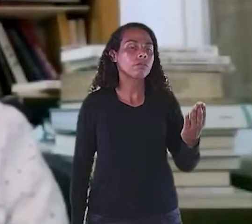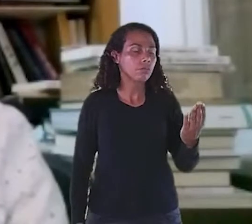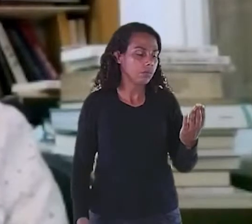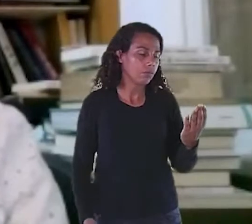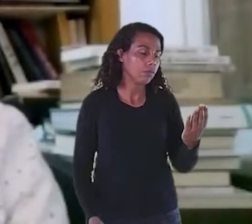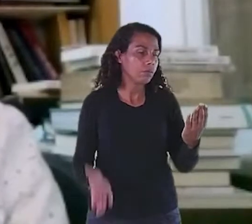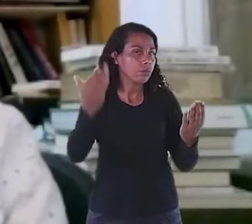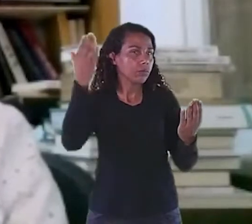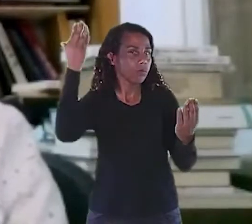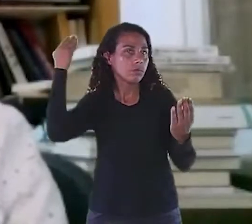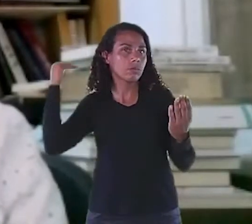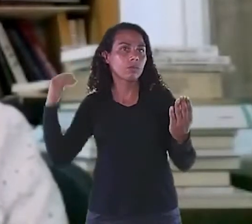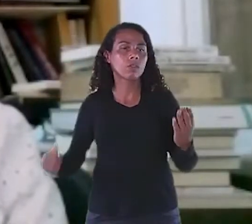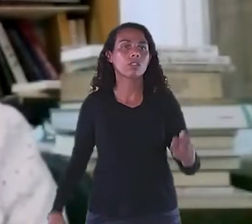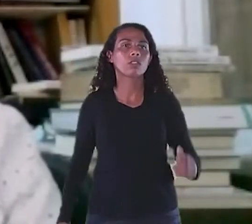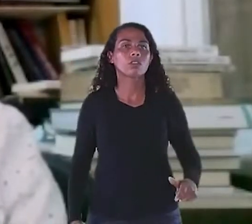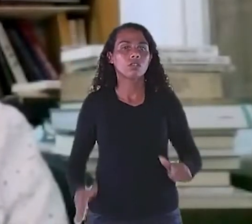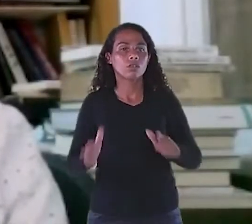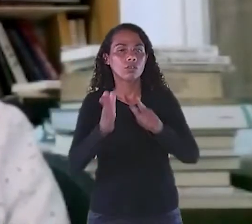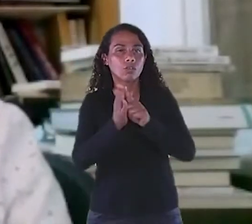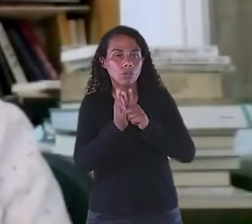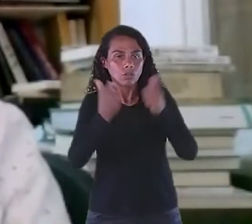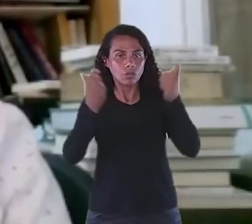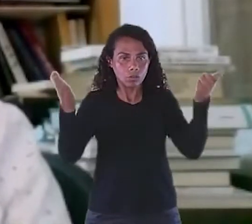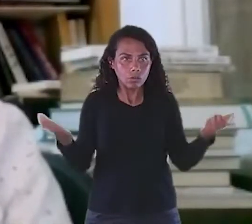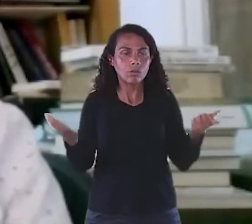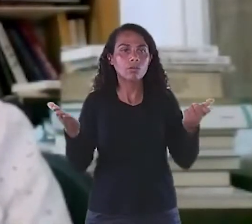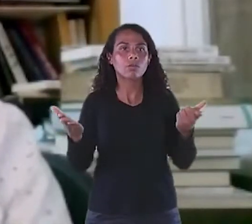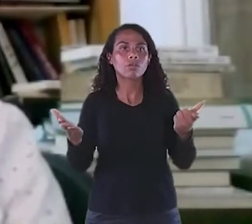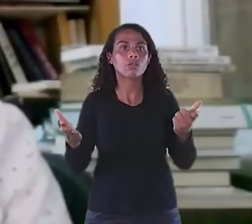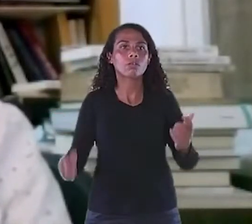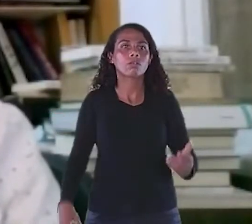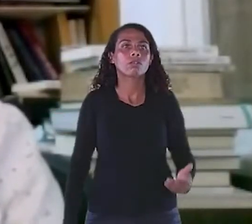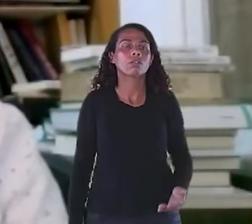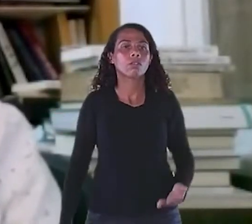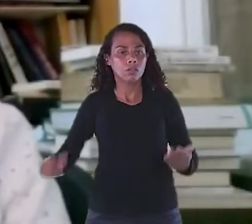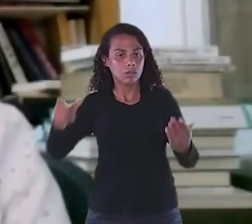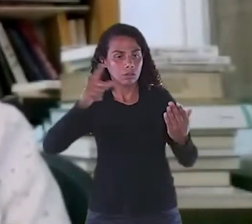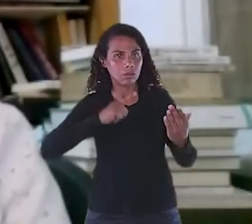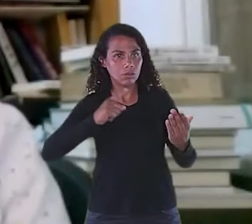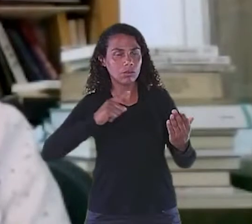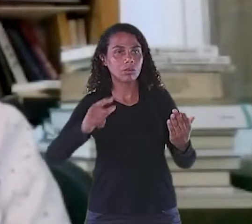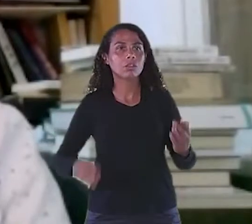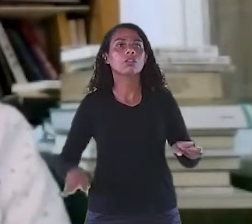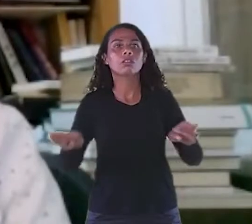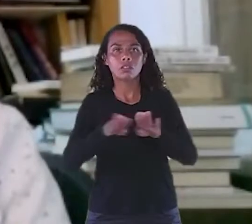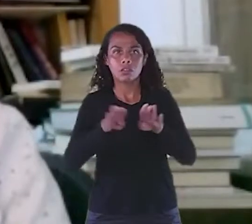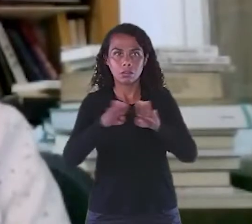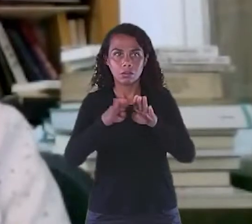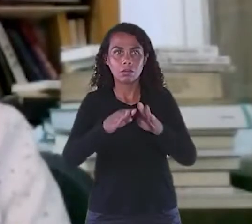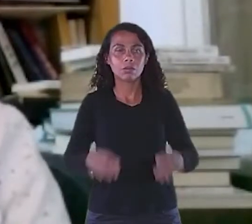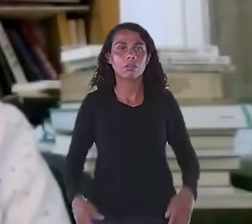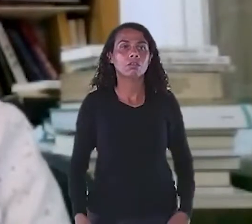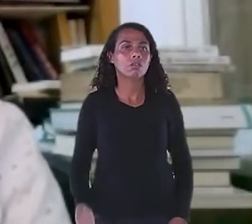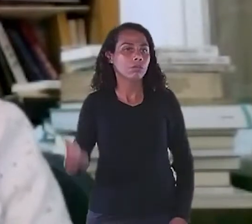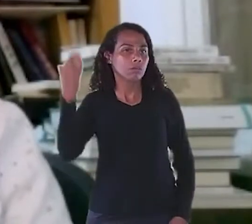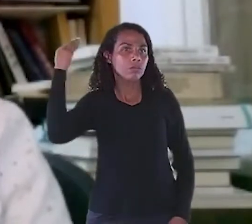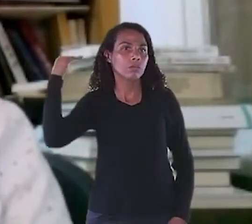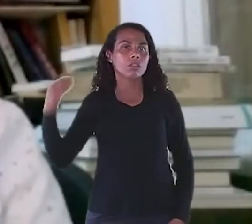chamado Publimetro, esse jornal de distribuição na rua, né? Eu fui cronista semanal lá um bom